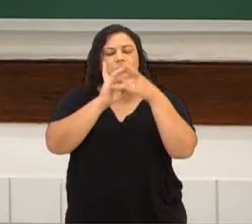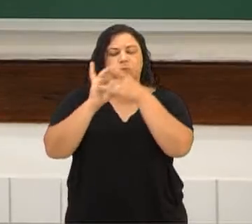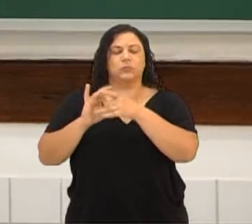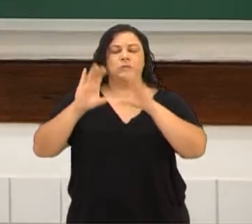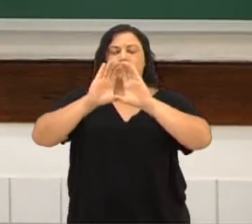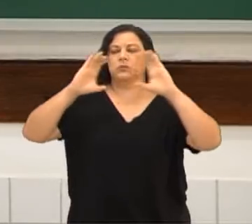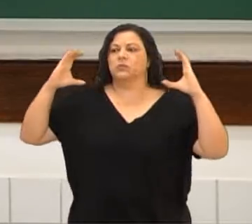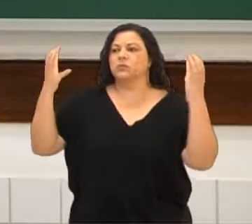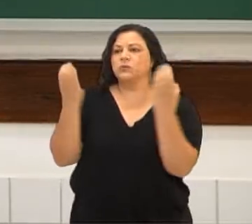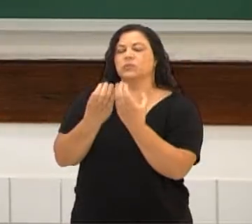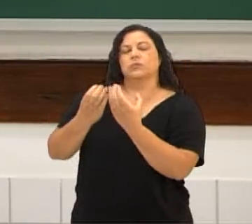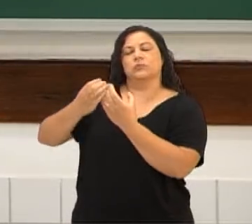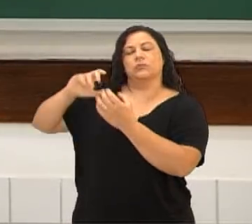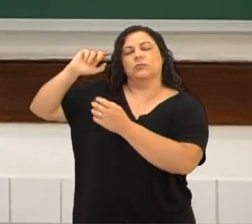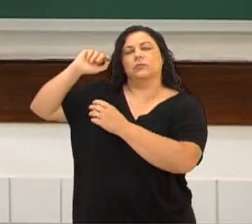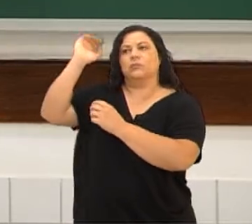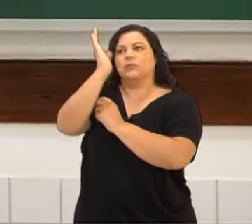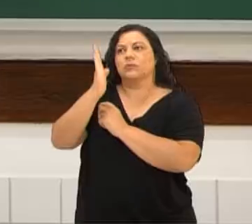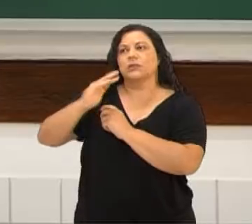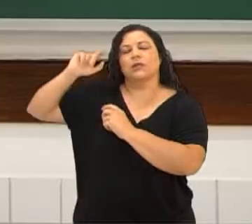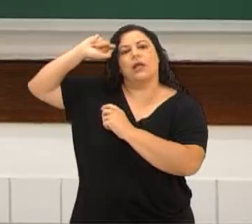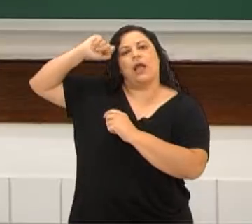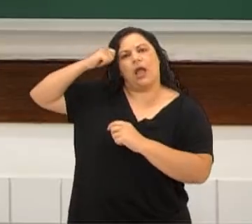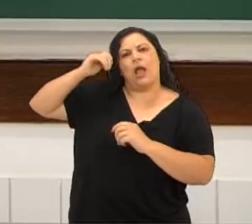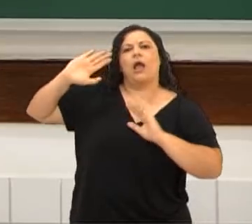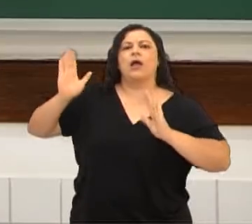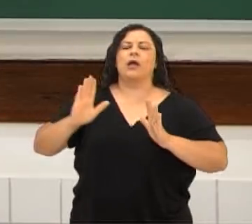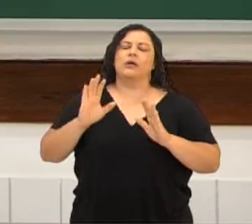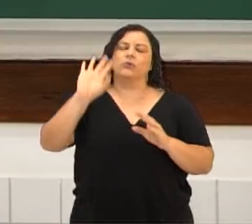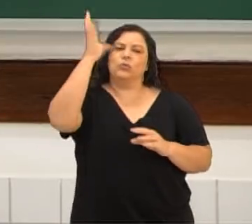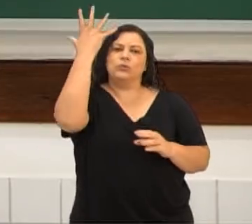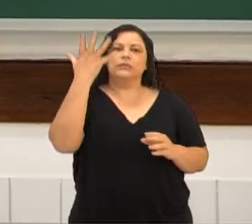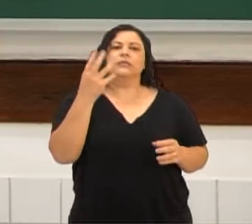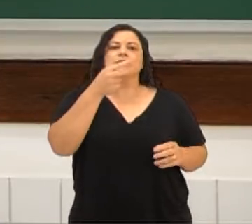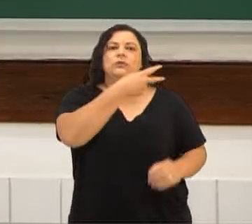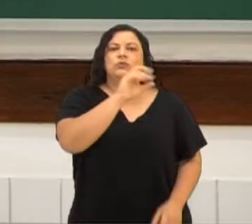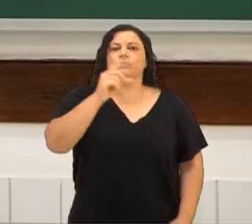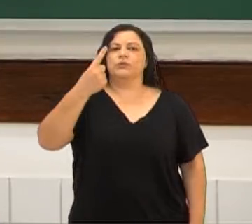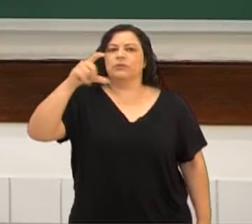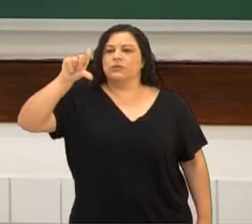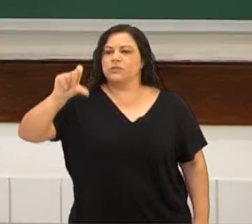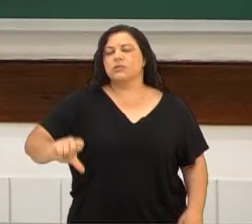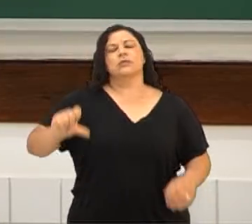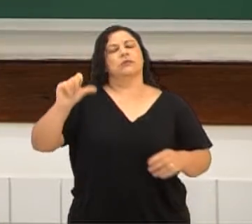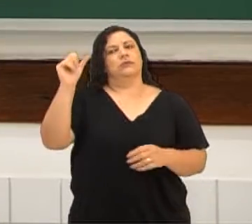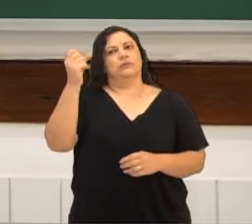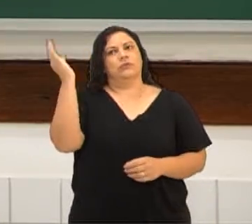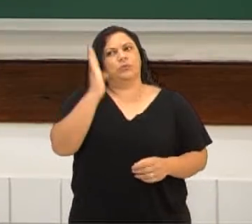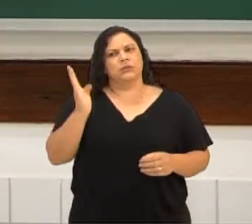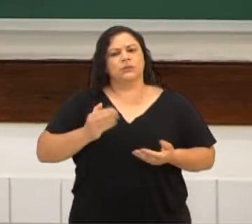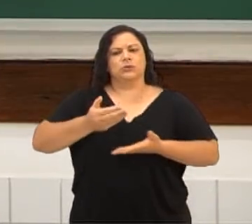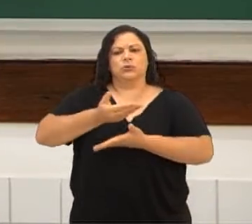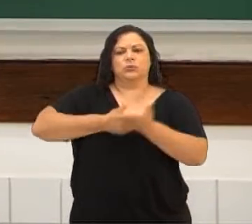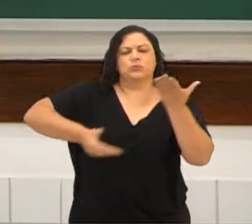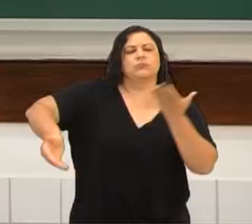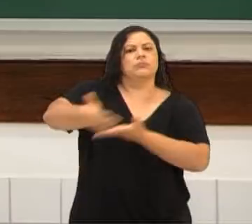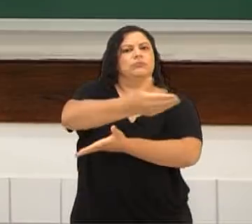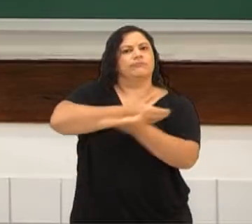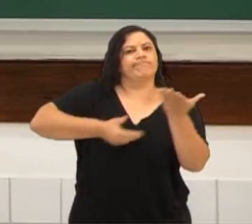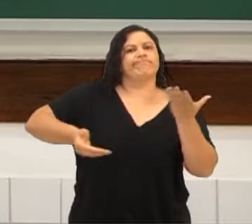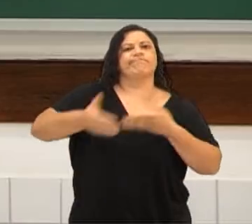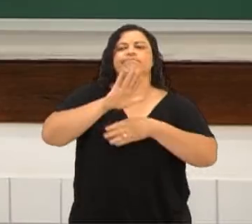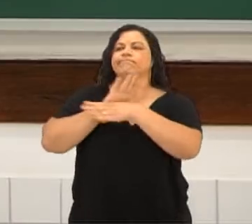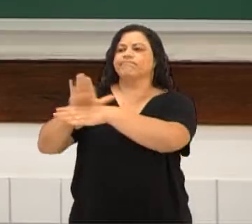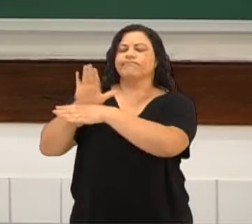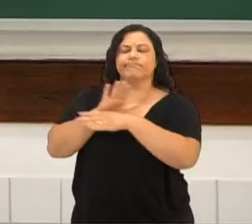aconteceu em 2019, né, eles estavam discutindo essa parceria para que o Brasil compartilhe tecnologia, que sejamos